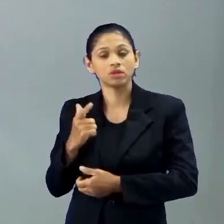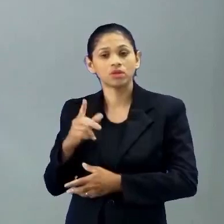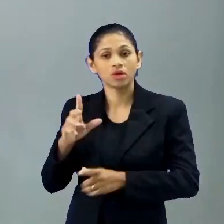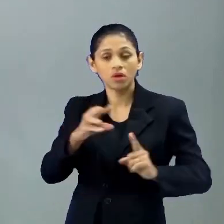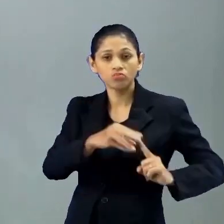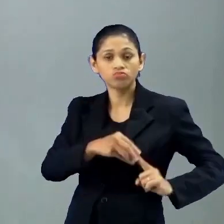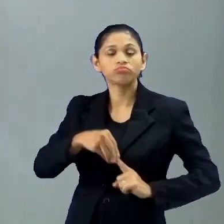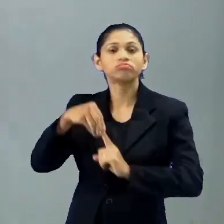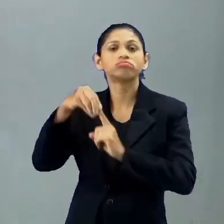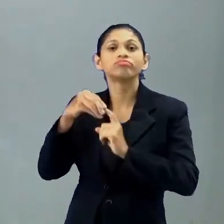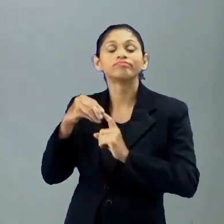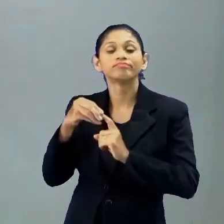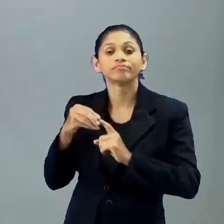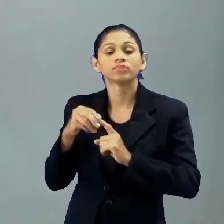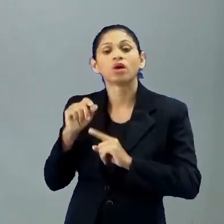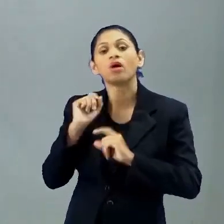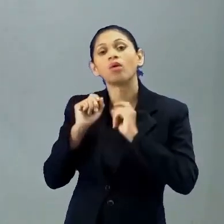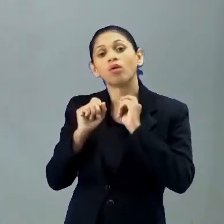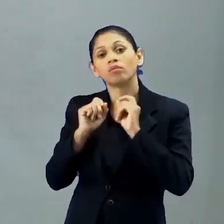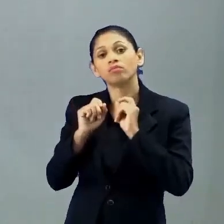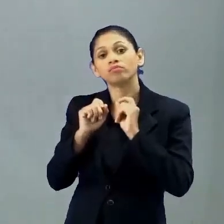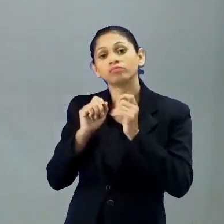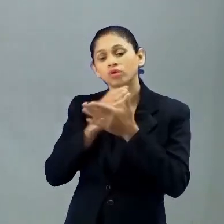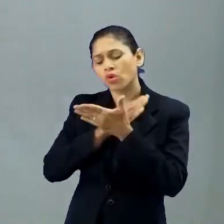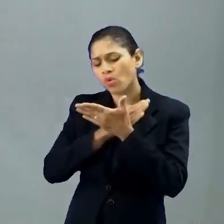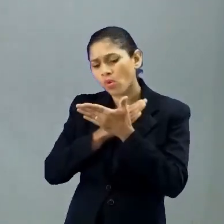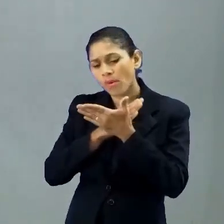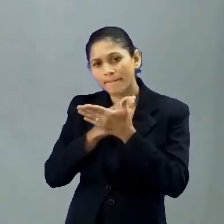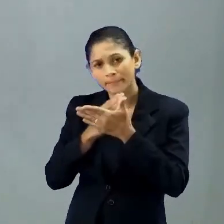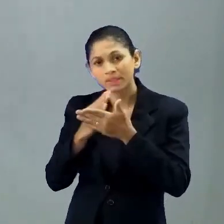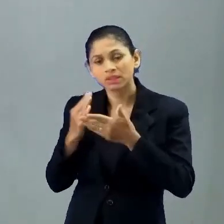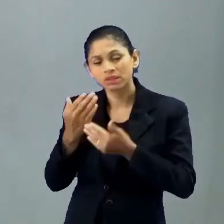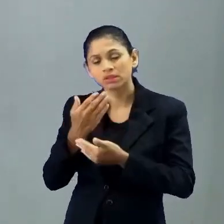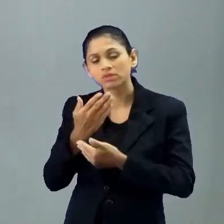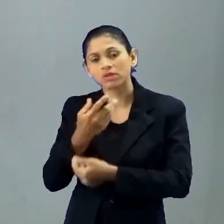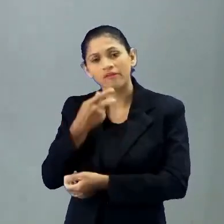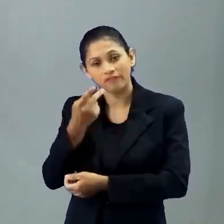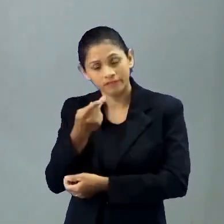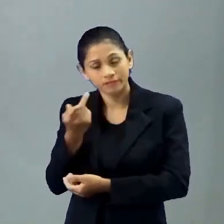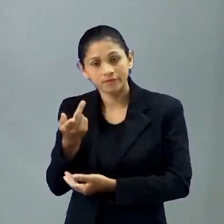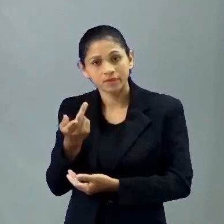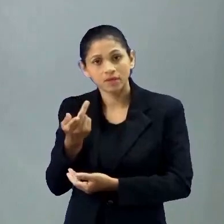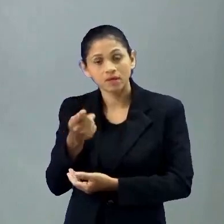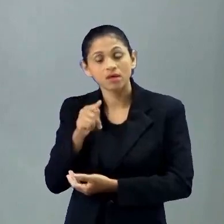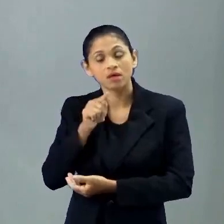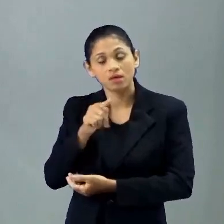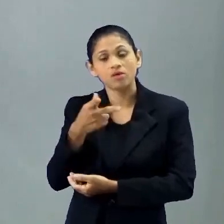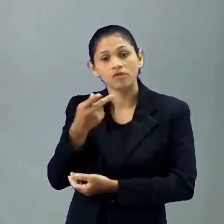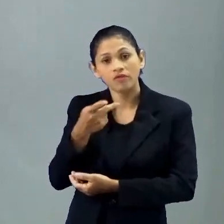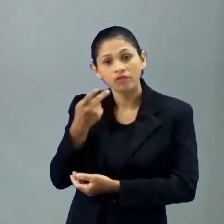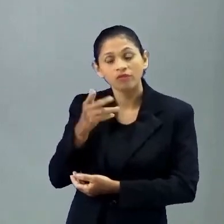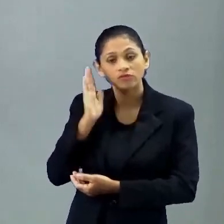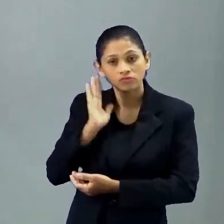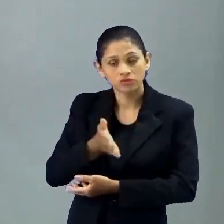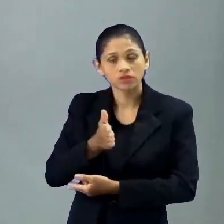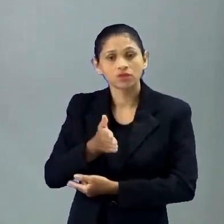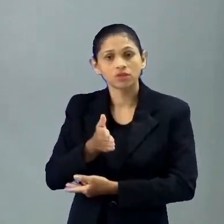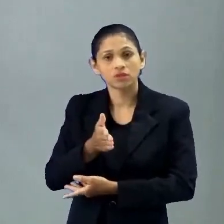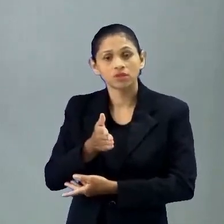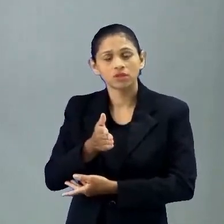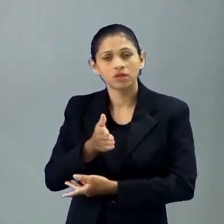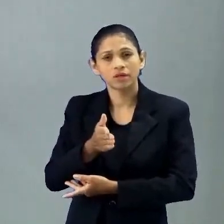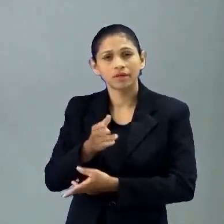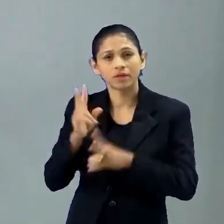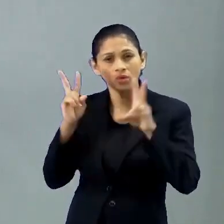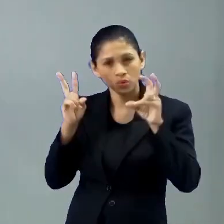outra coisa que eu também quero destacar é que no momento inicial da minha fala, eu ponderei a vocês que há muito tempo esse tema